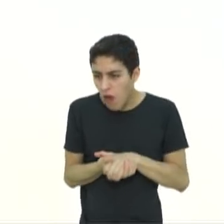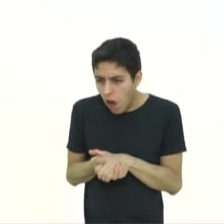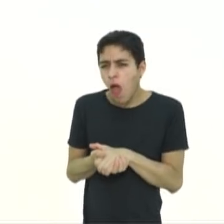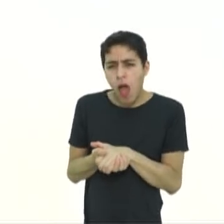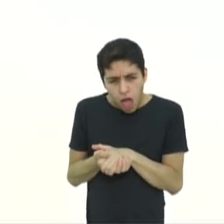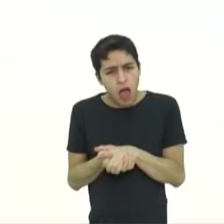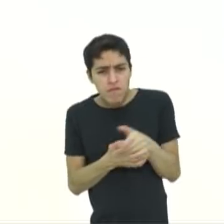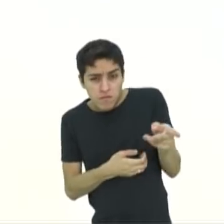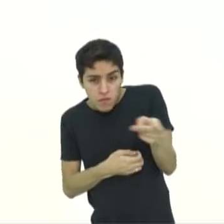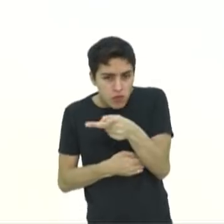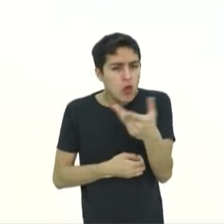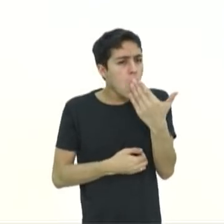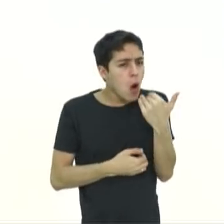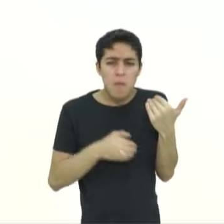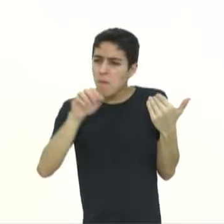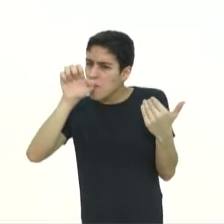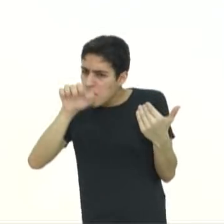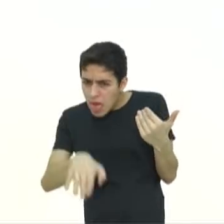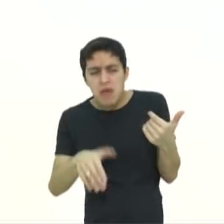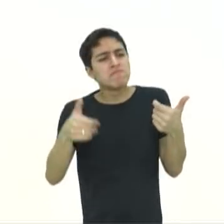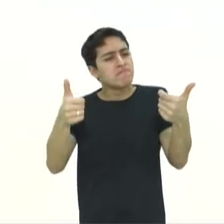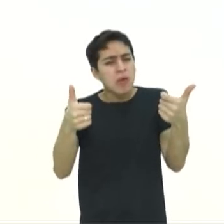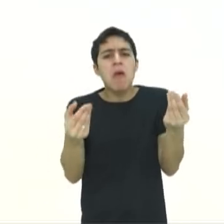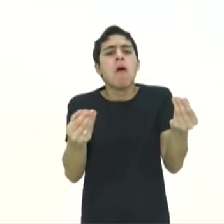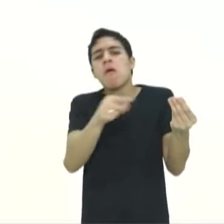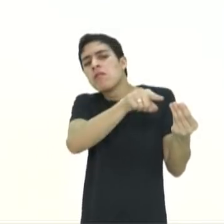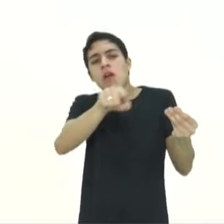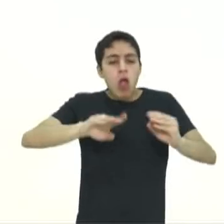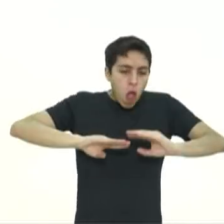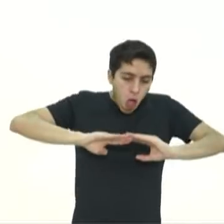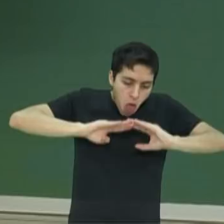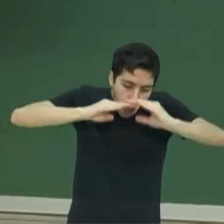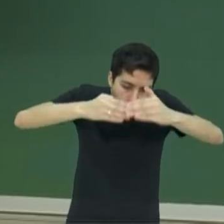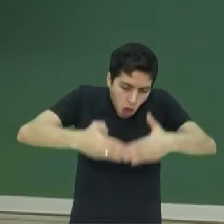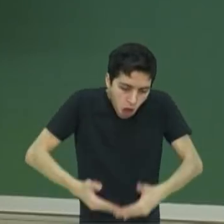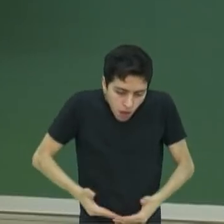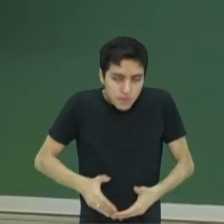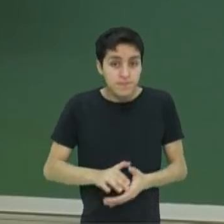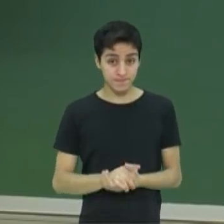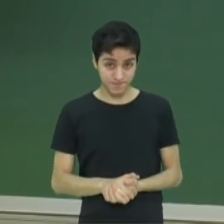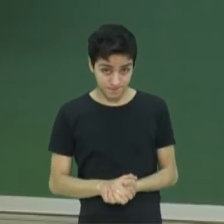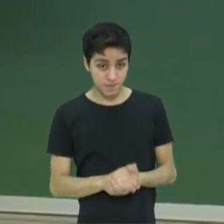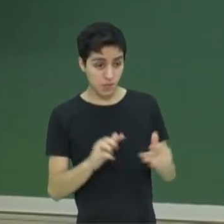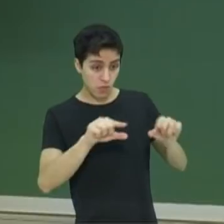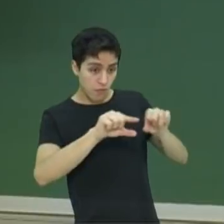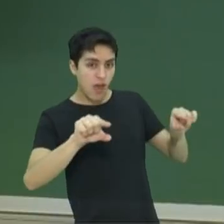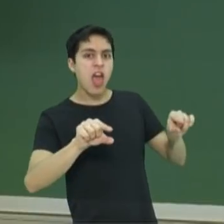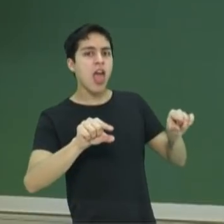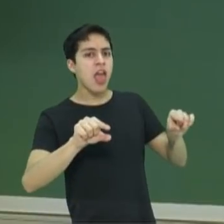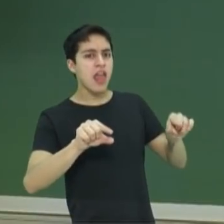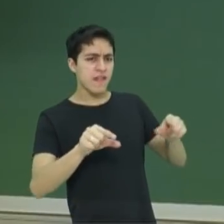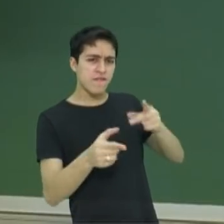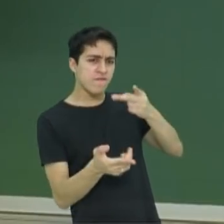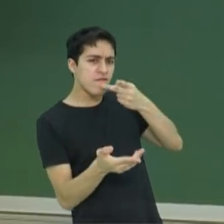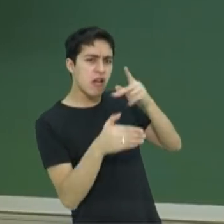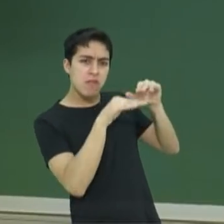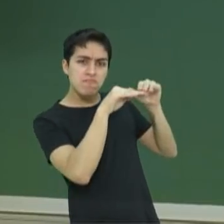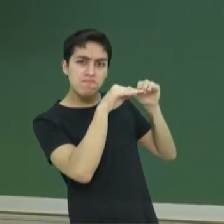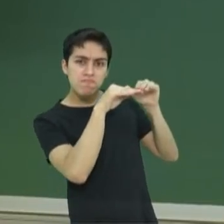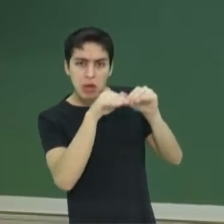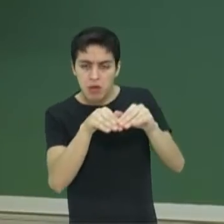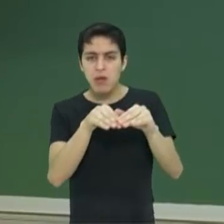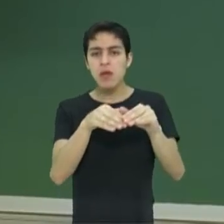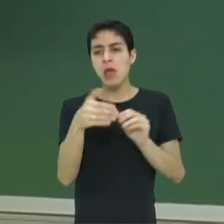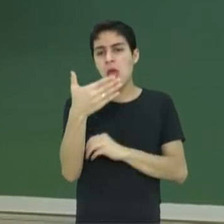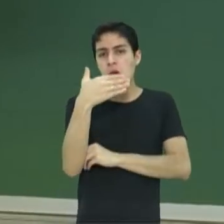tão bem, como é que acabaram barrigudos assim? Nós temos aqui a afirmação, o filho afirma essa informação que os